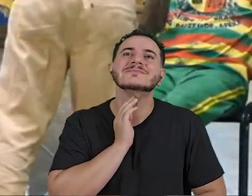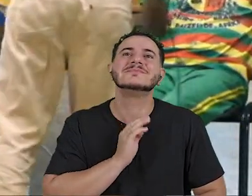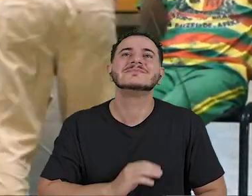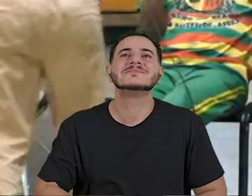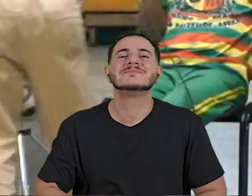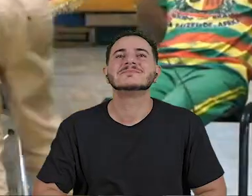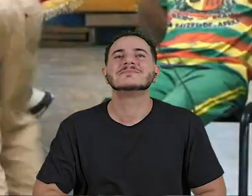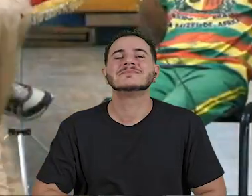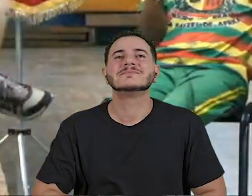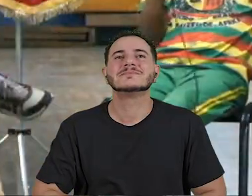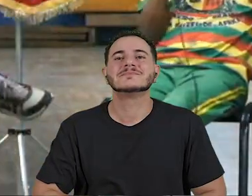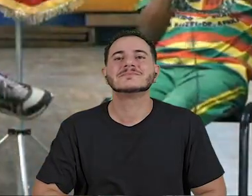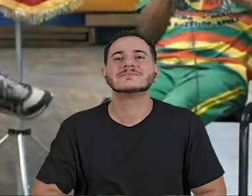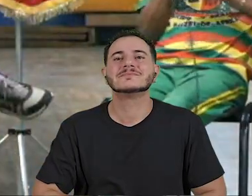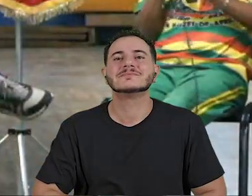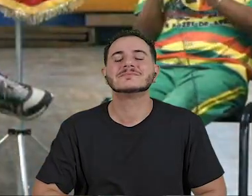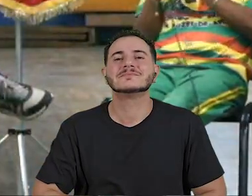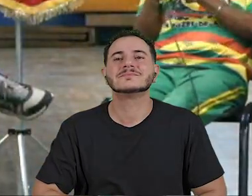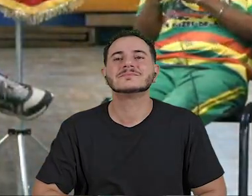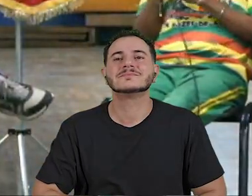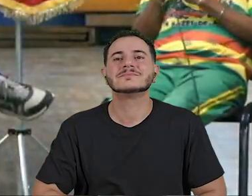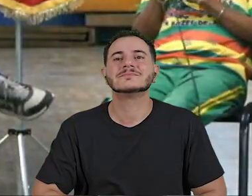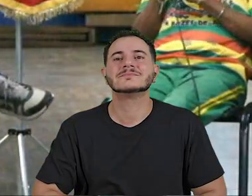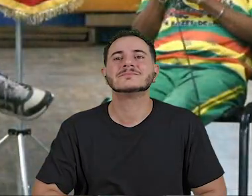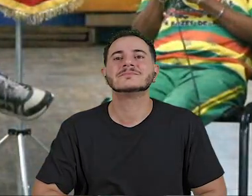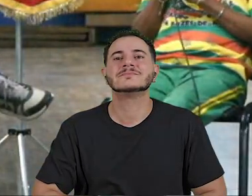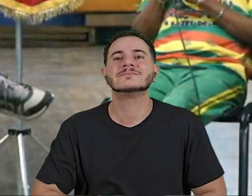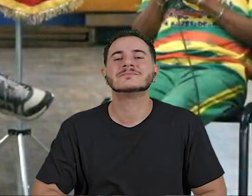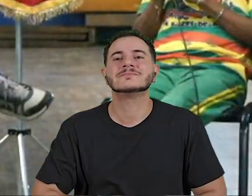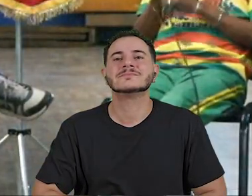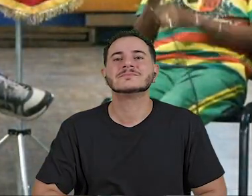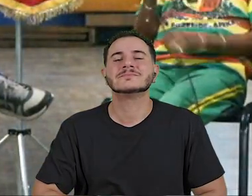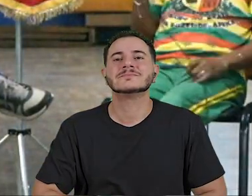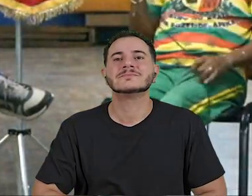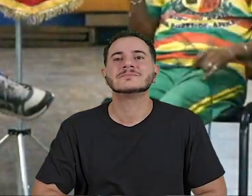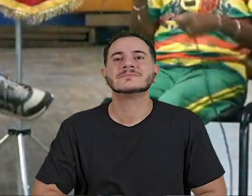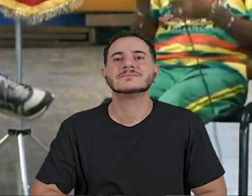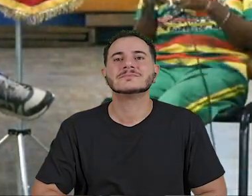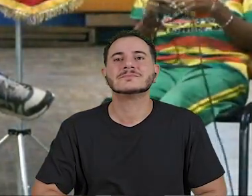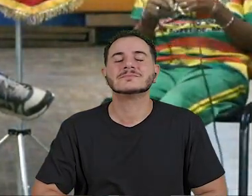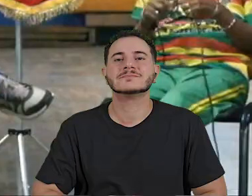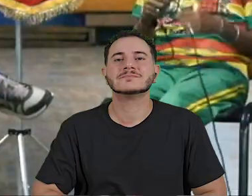para mim? É porque a gente está transmitindo. Eu vou levar, né?